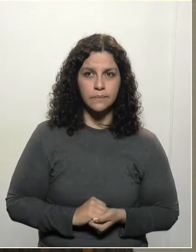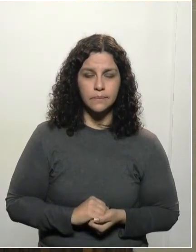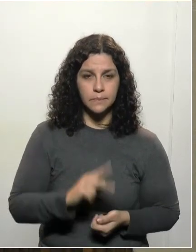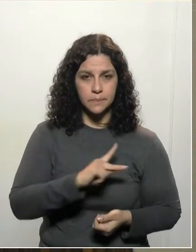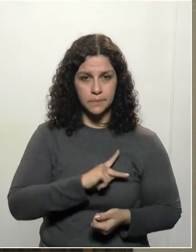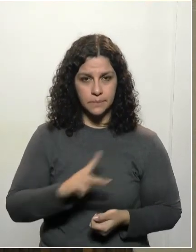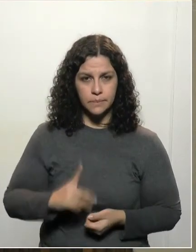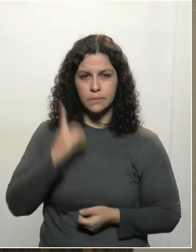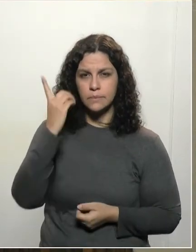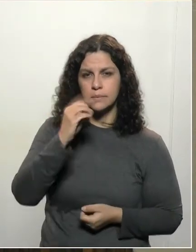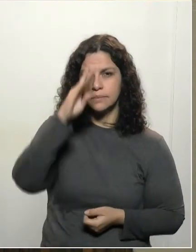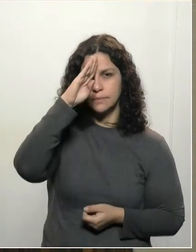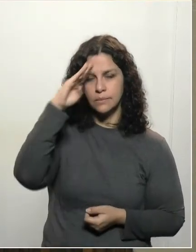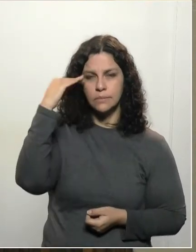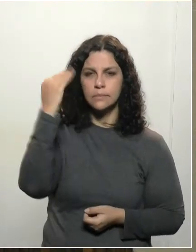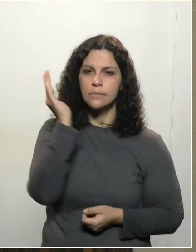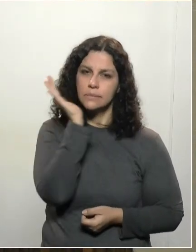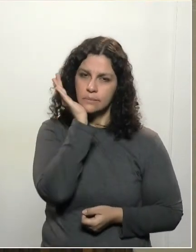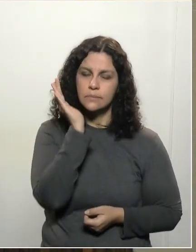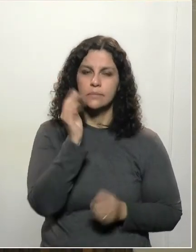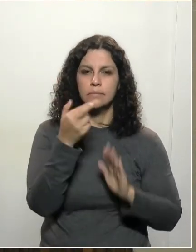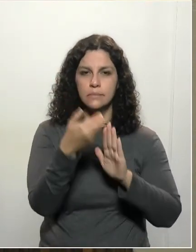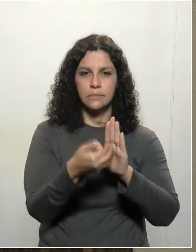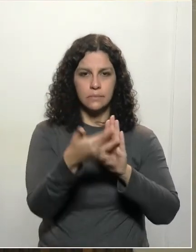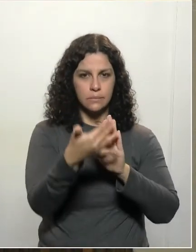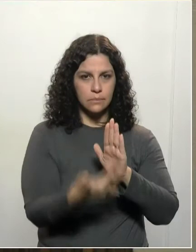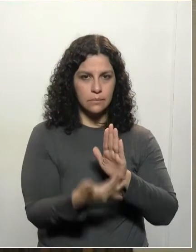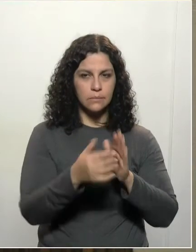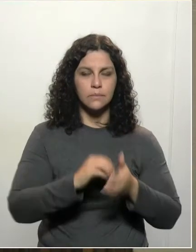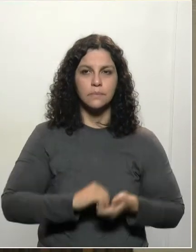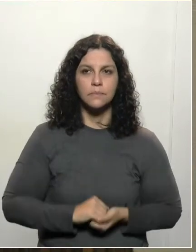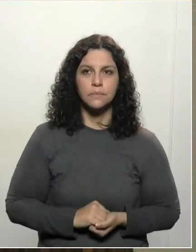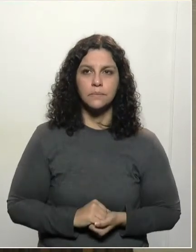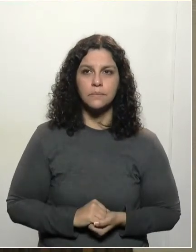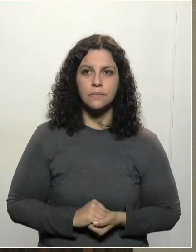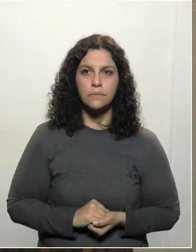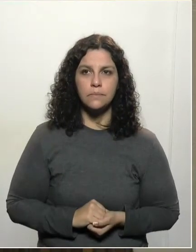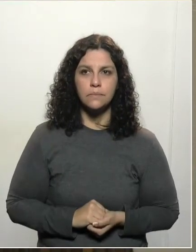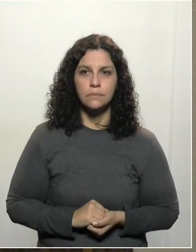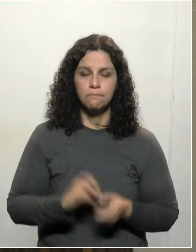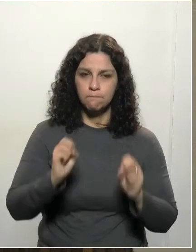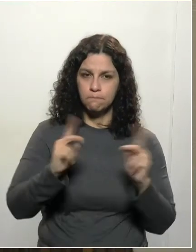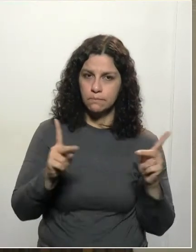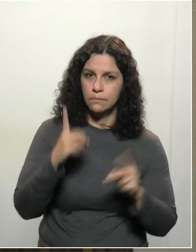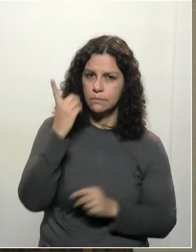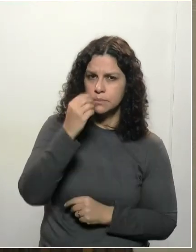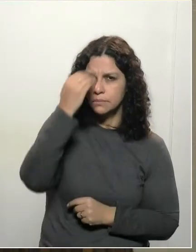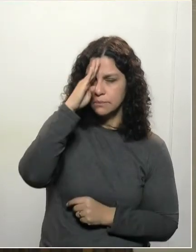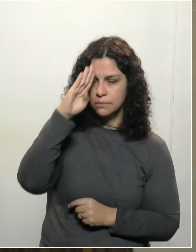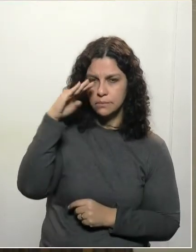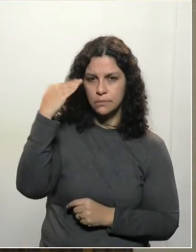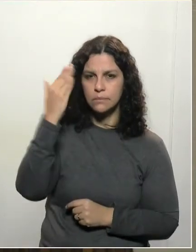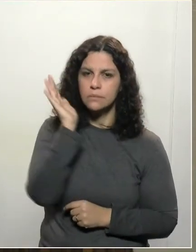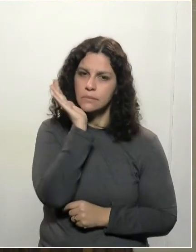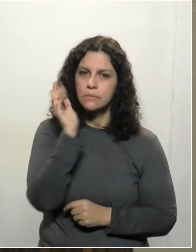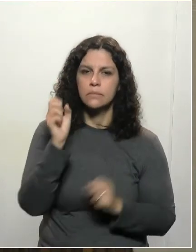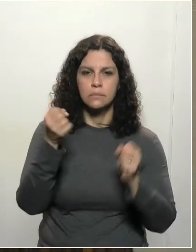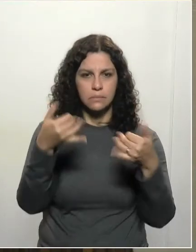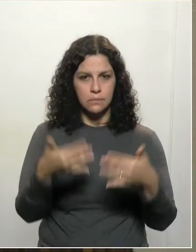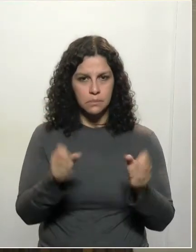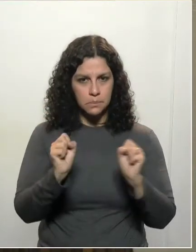Presidente, a deputada Cristina Silvestre é a relatora. Ok, deputada Cristina, por favor, para